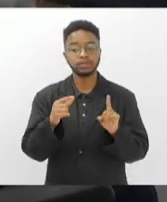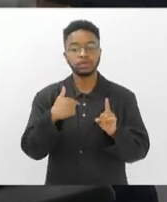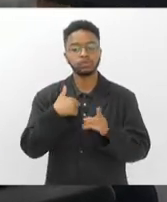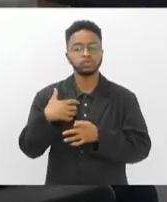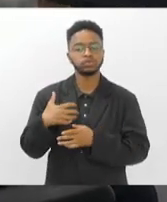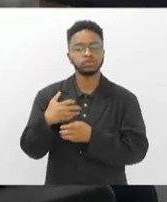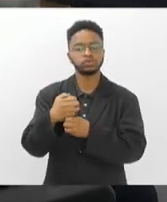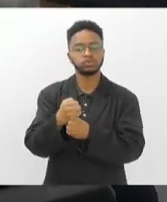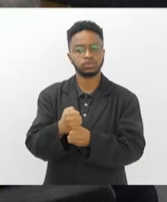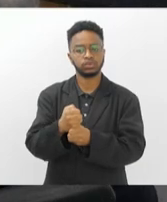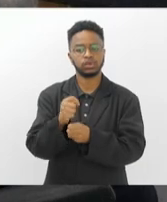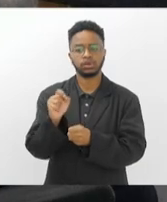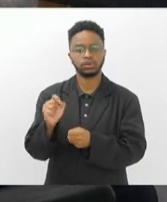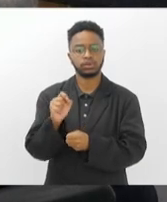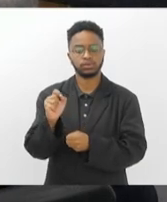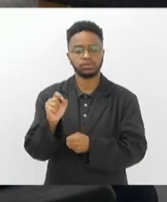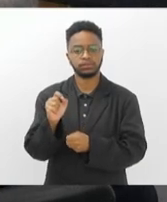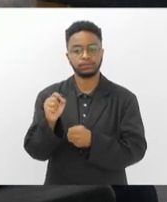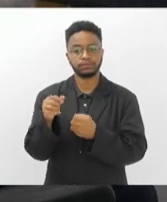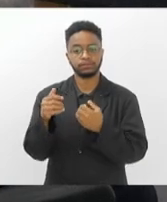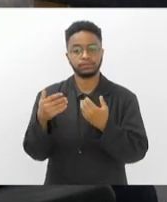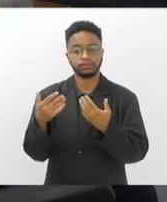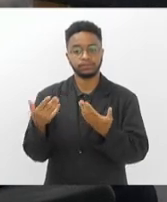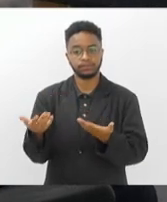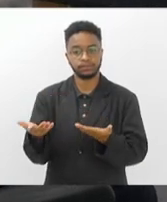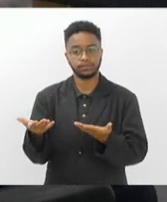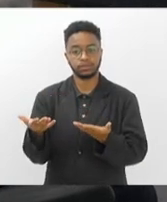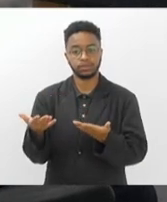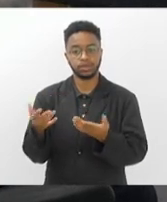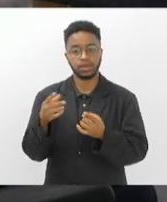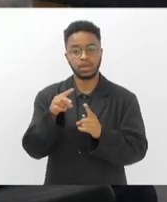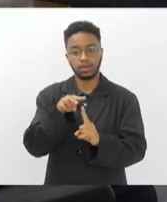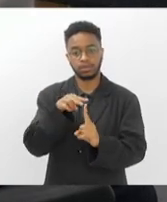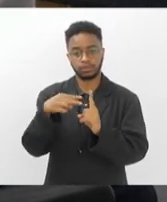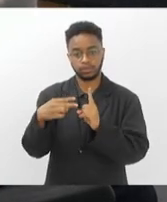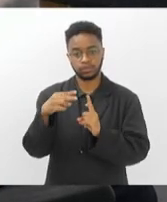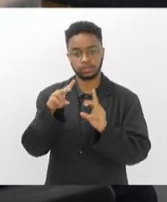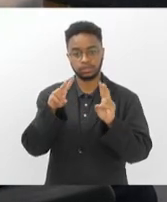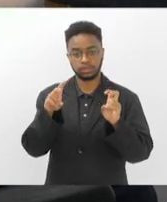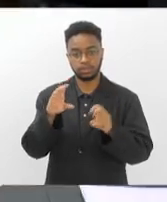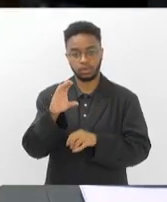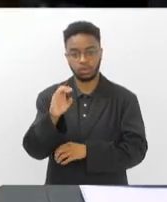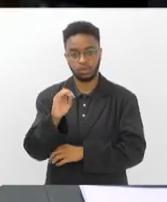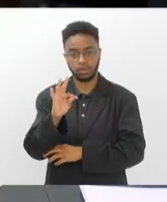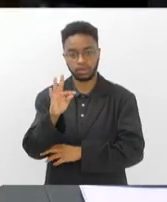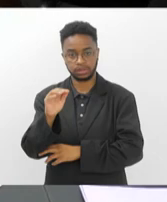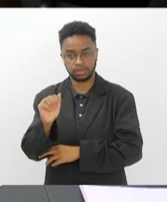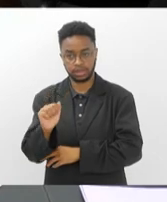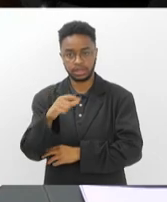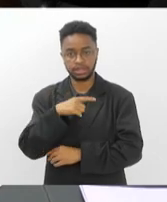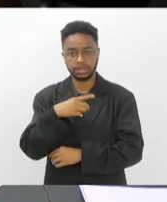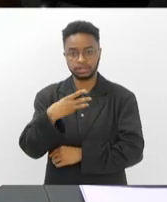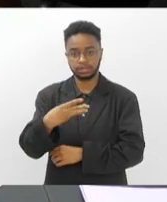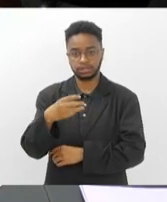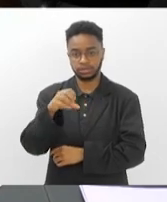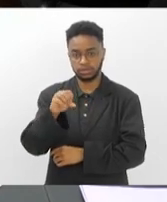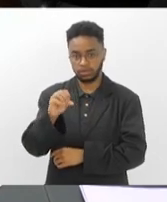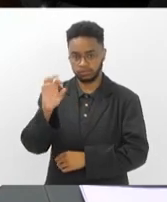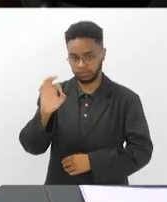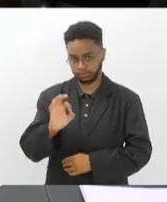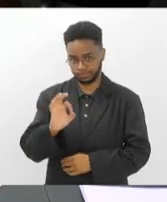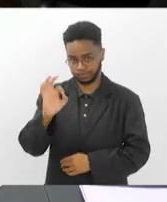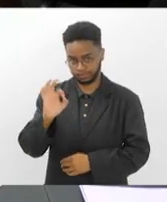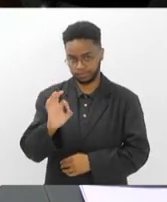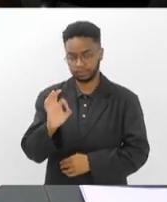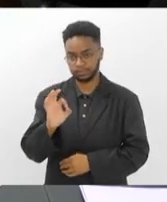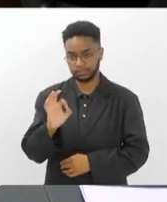contas. Então, sob o ponto de vista das cotas, nós estamos com 39%.